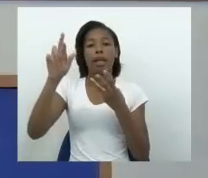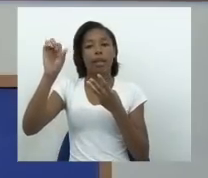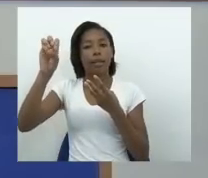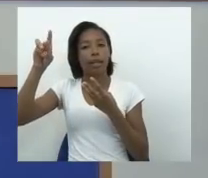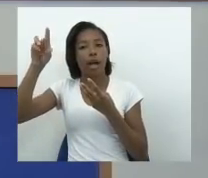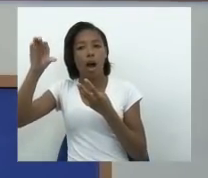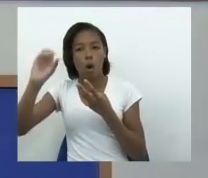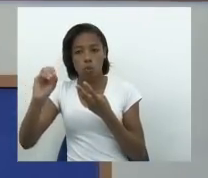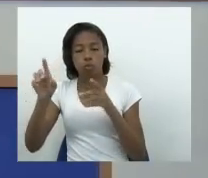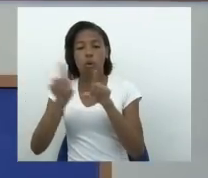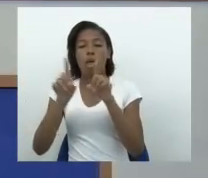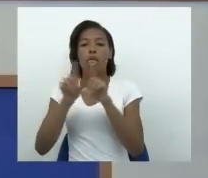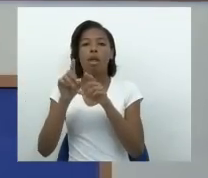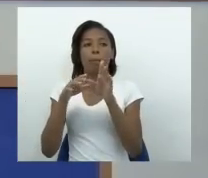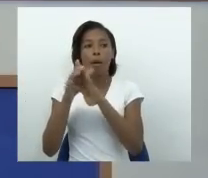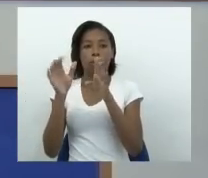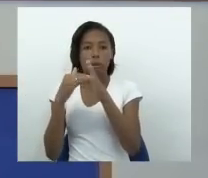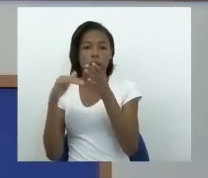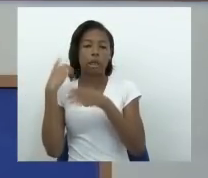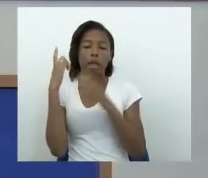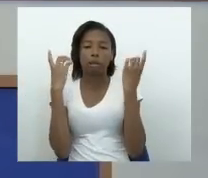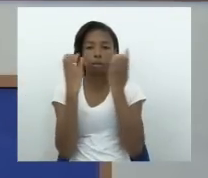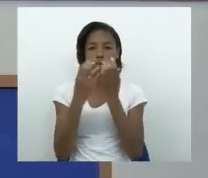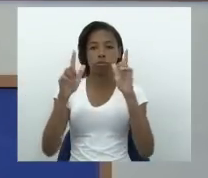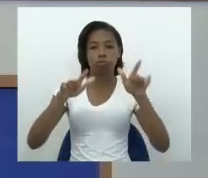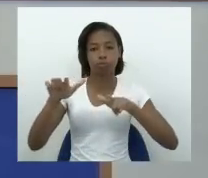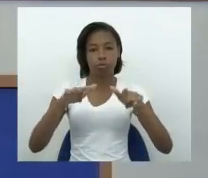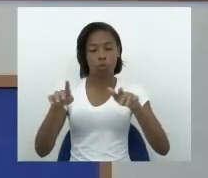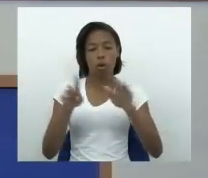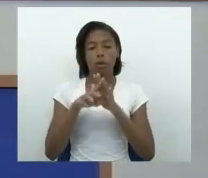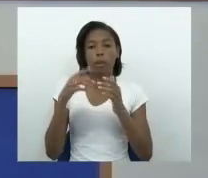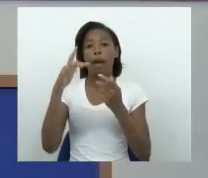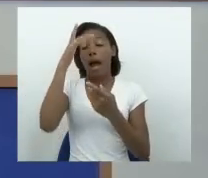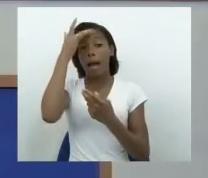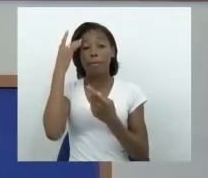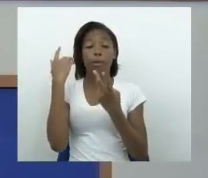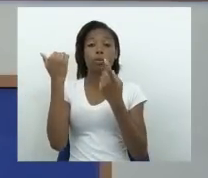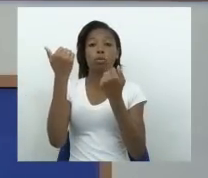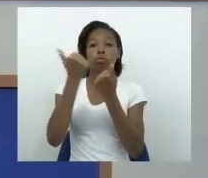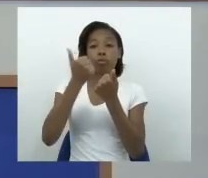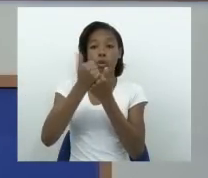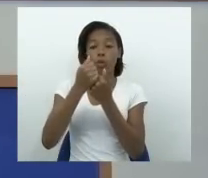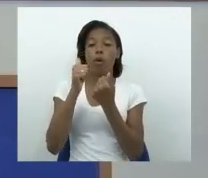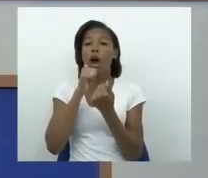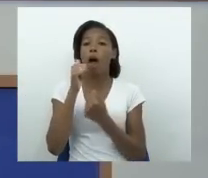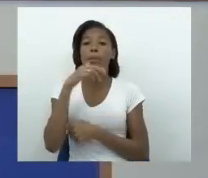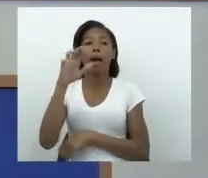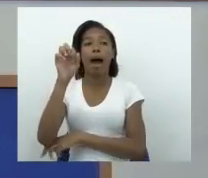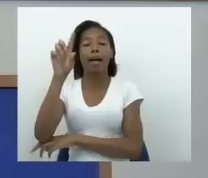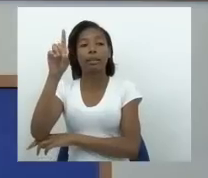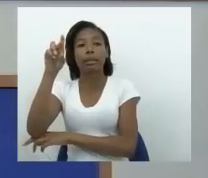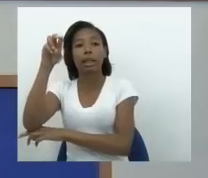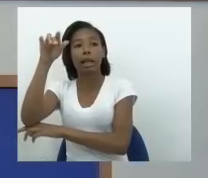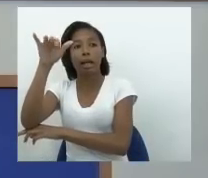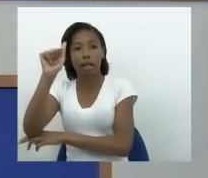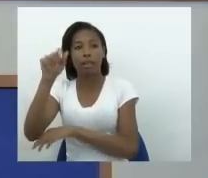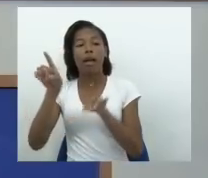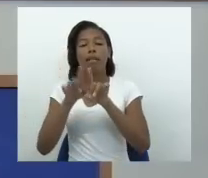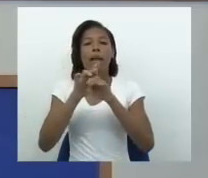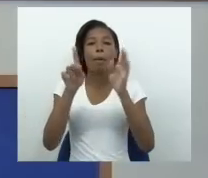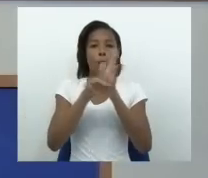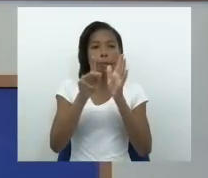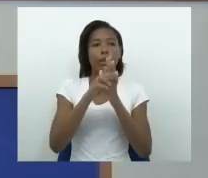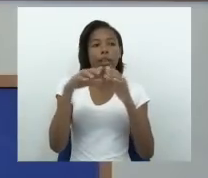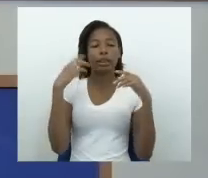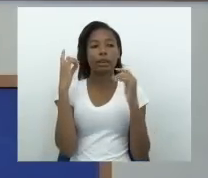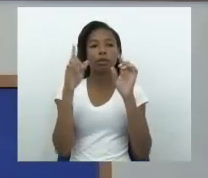Souza, procurador também aqui na Câmara Municipal. E os suplentes, também advogados e também doutores, Adriano Juste Martinelli, procurador aqui na Câmara de